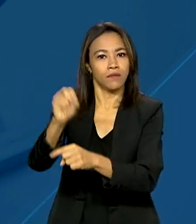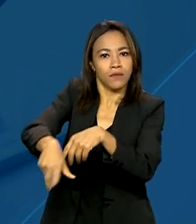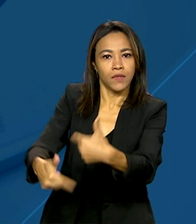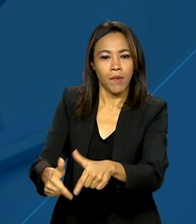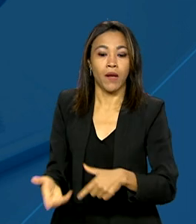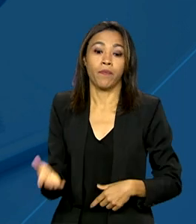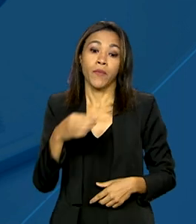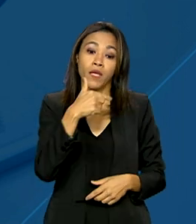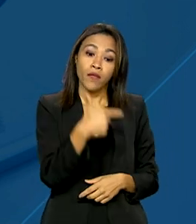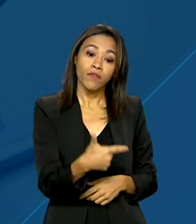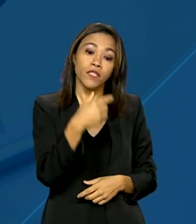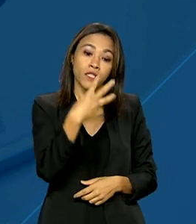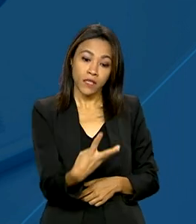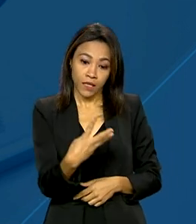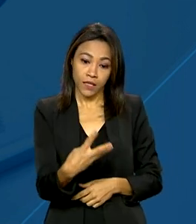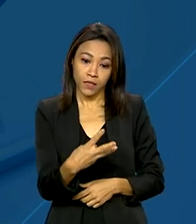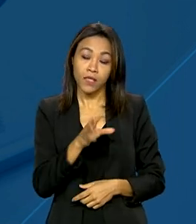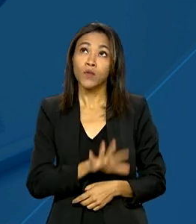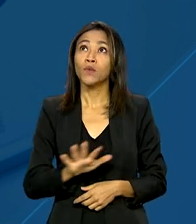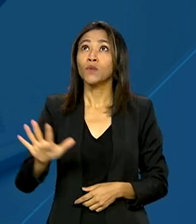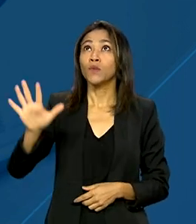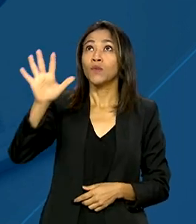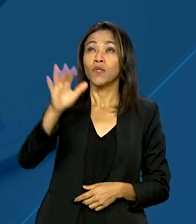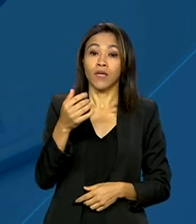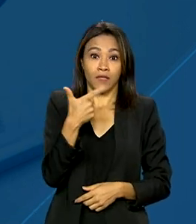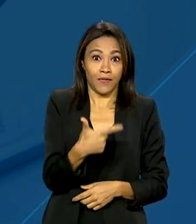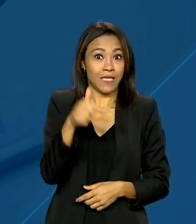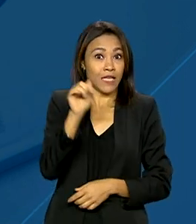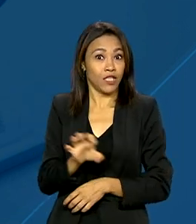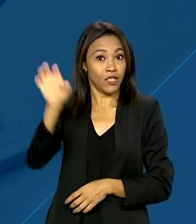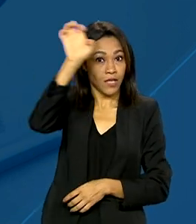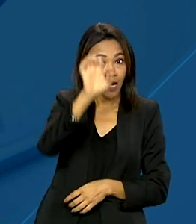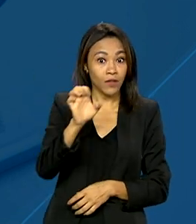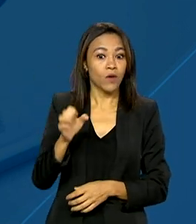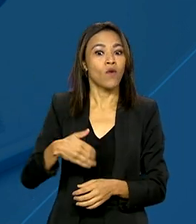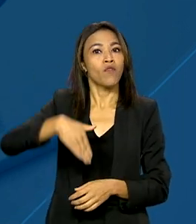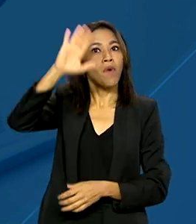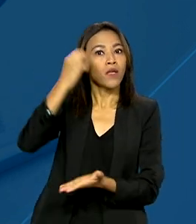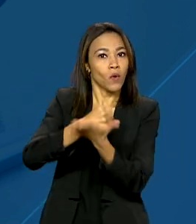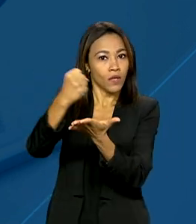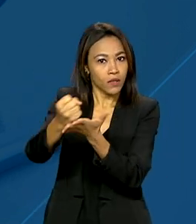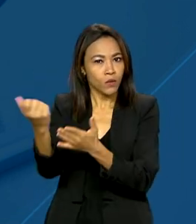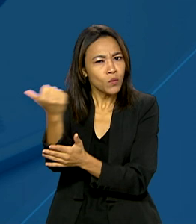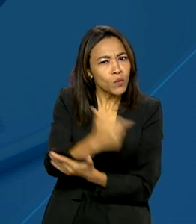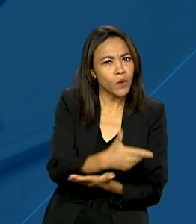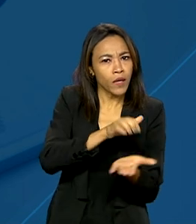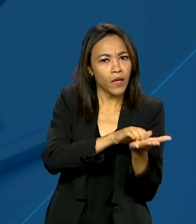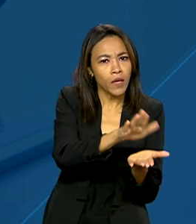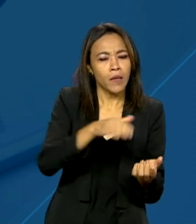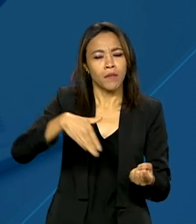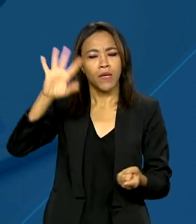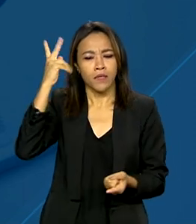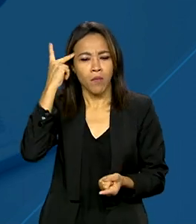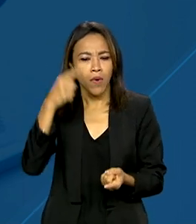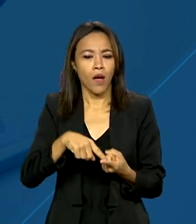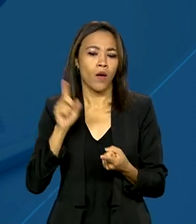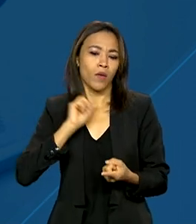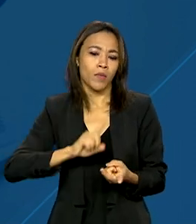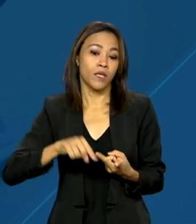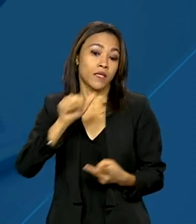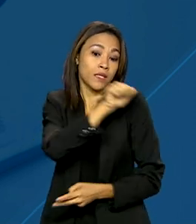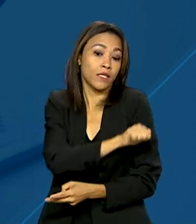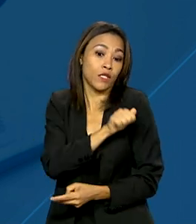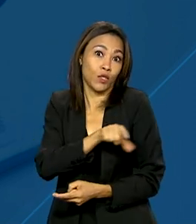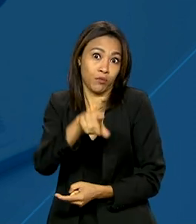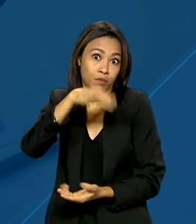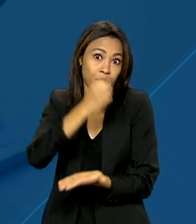das 27 unidades da Federação houve mais contratações que demissões com destaque para São Paulo Minas Gerais e Rio